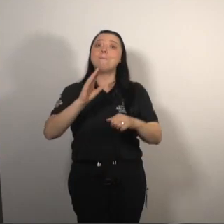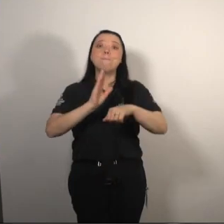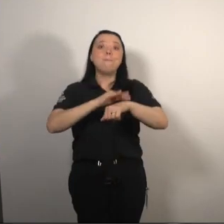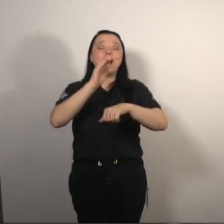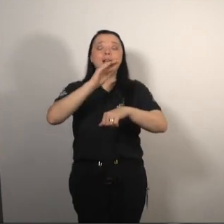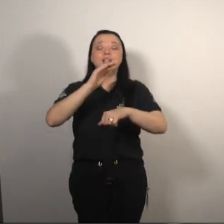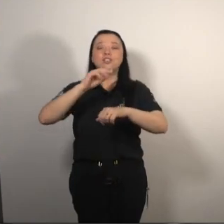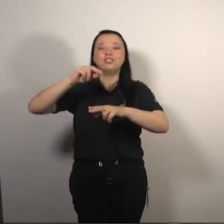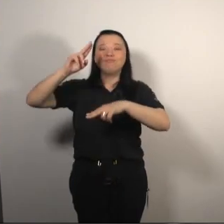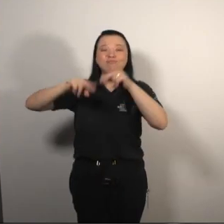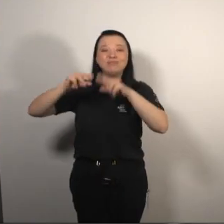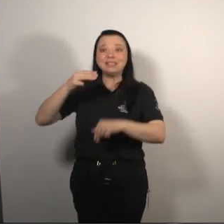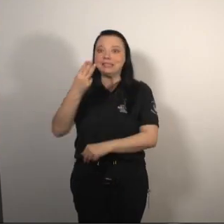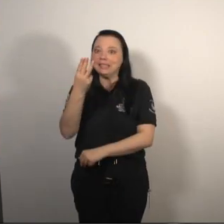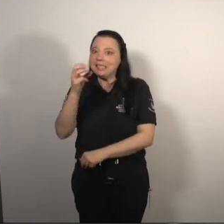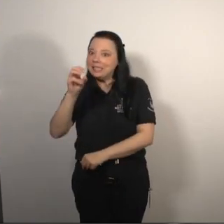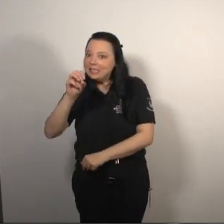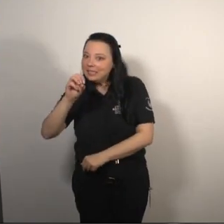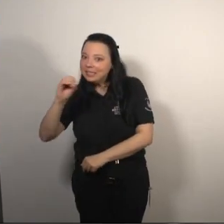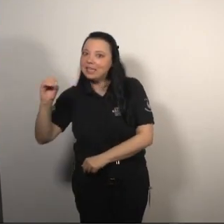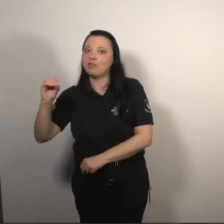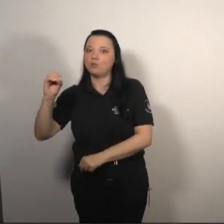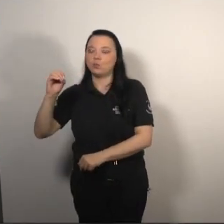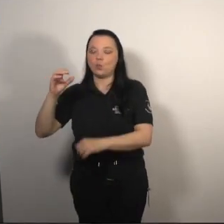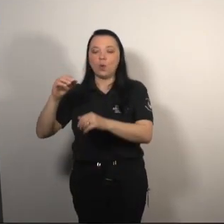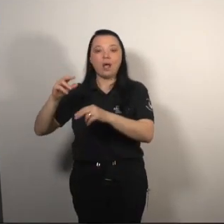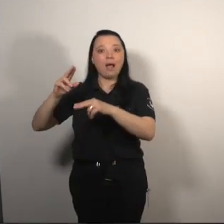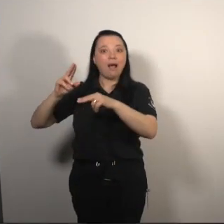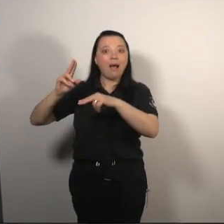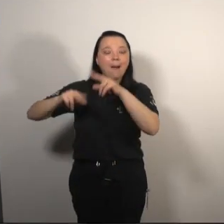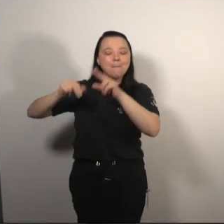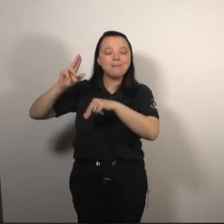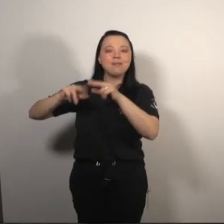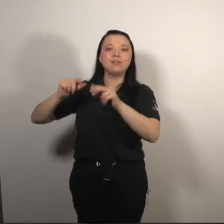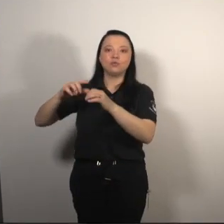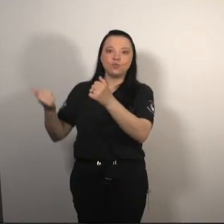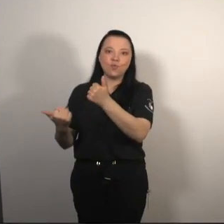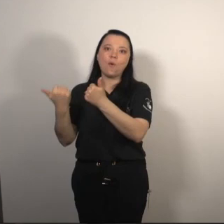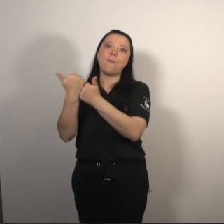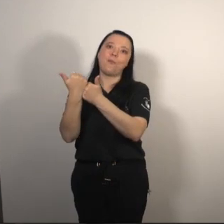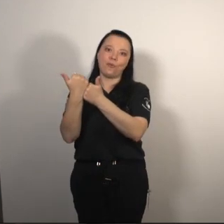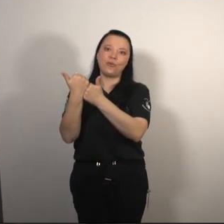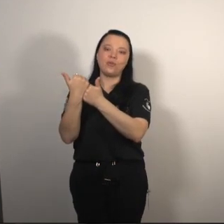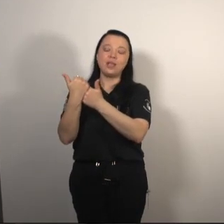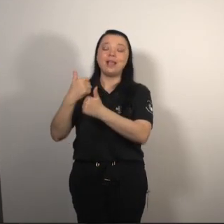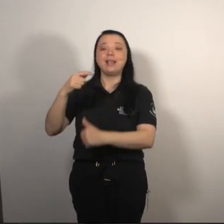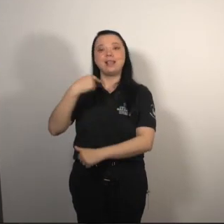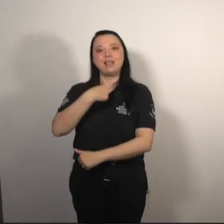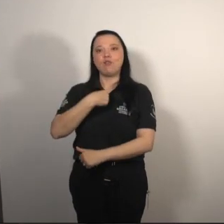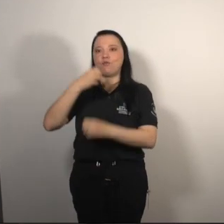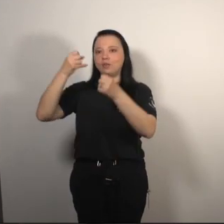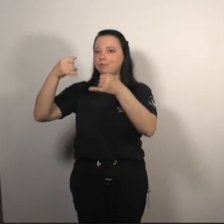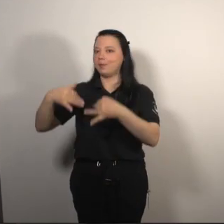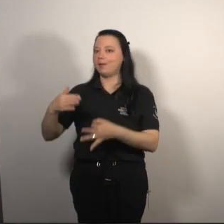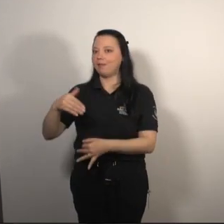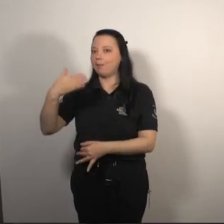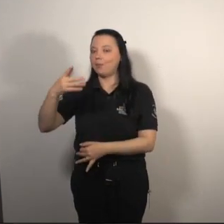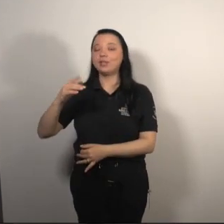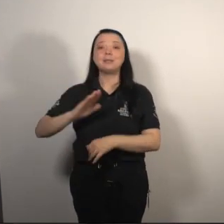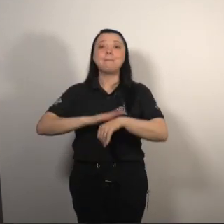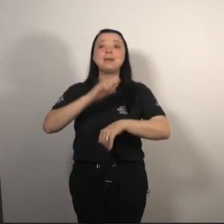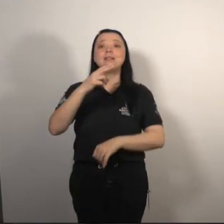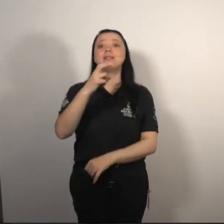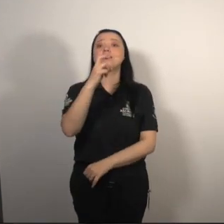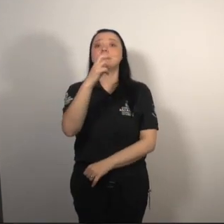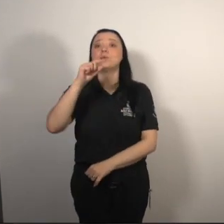apoio como esses, que eu vou explicar daqui a pouco a sua essencial importância. Mais de 5.000